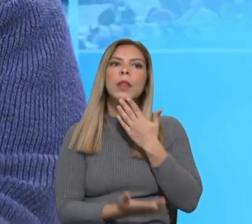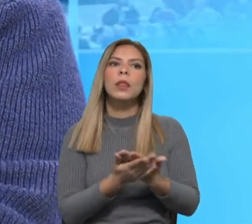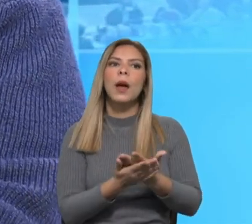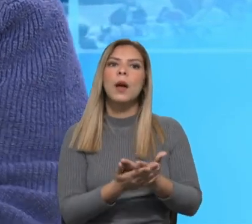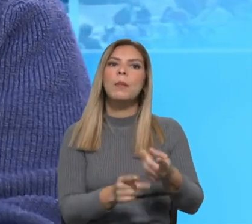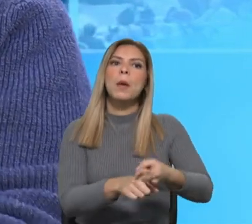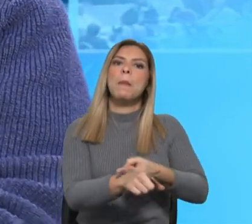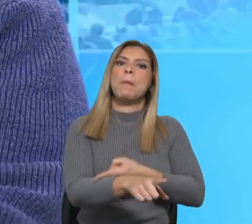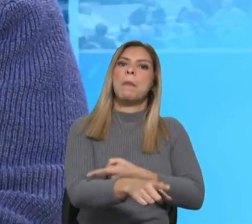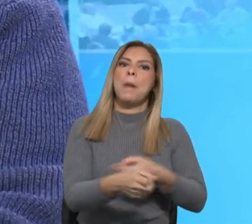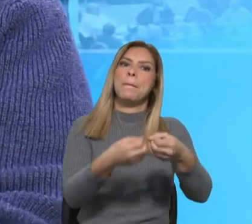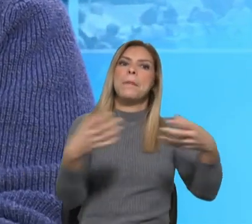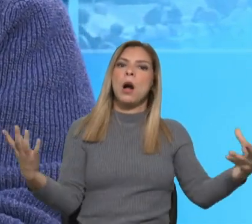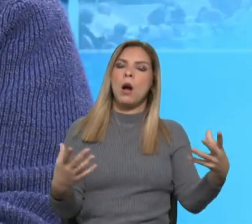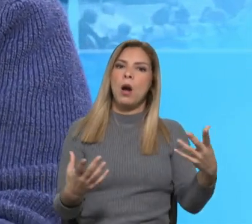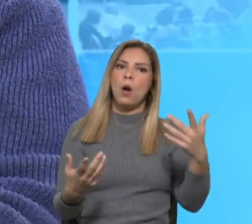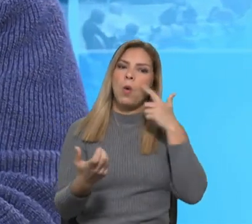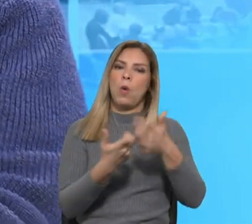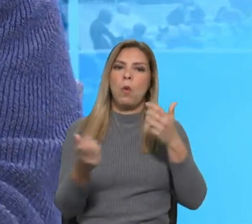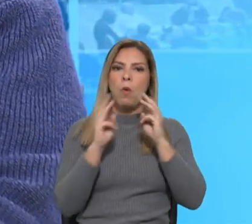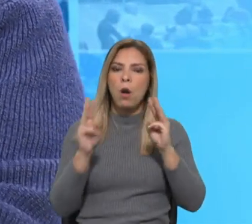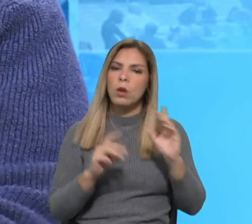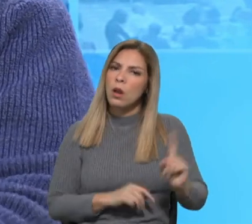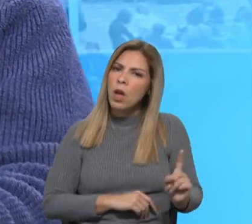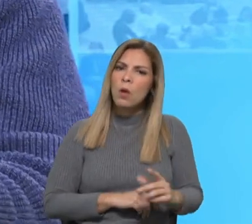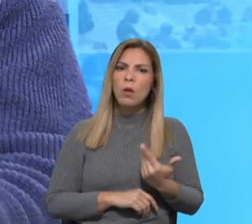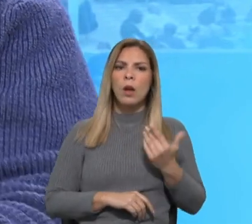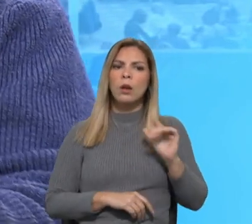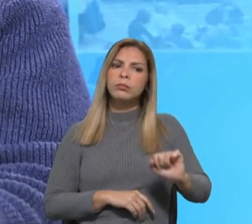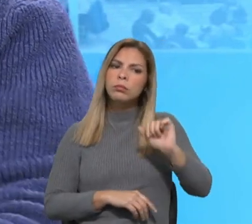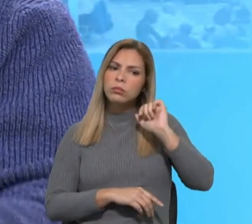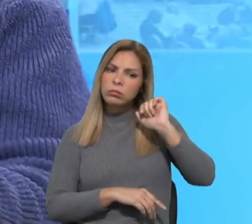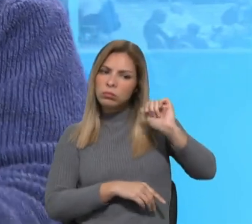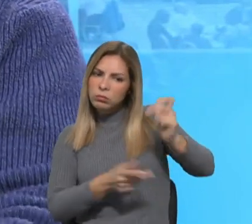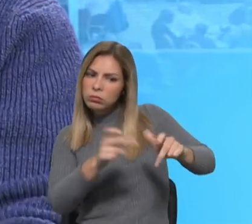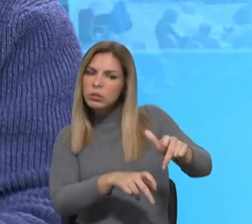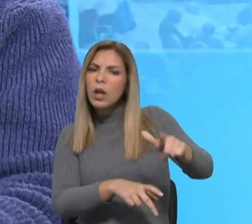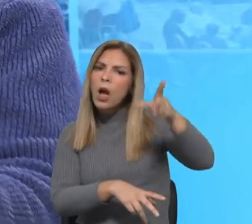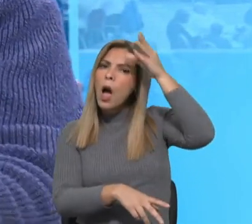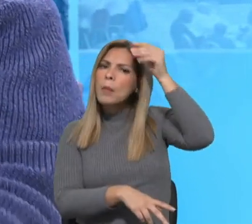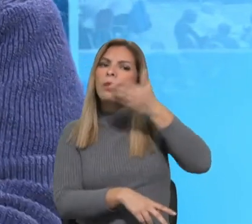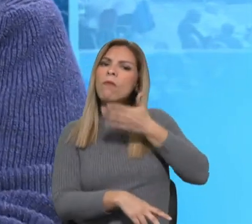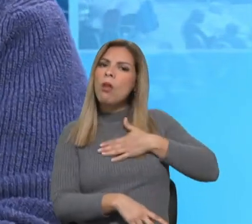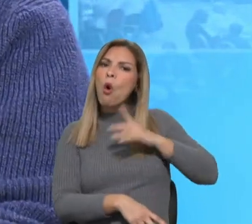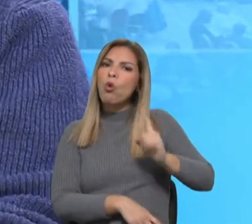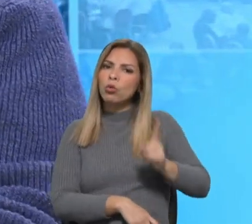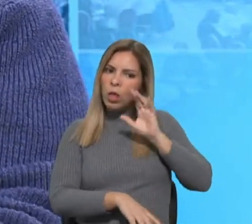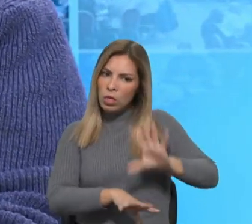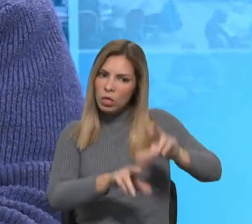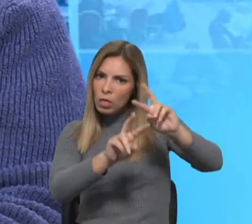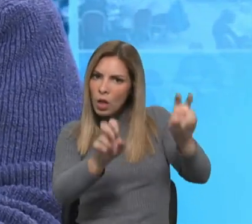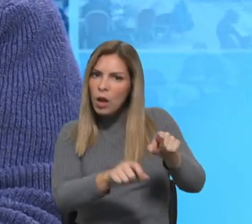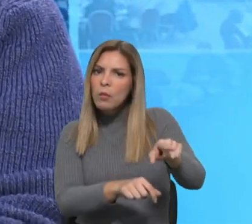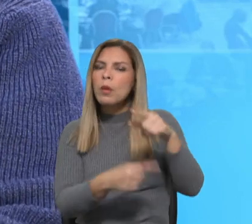para aprofundar histórias, perceber pontos de vista e saber o que é que todos podemos aprender com essa capacidade de desenvolver os temas e não apenas